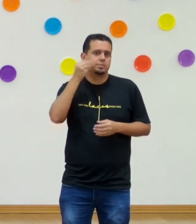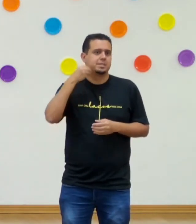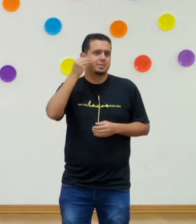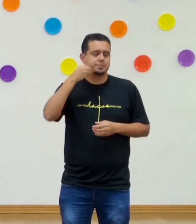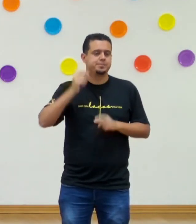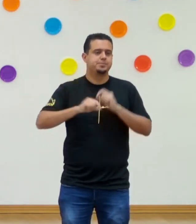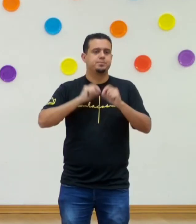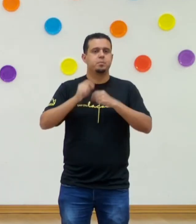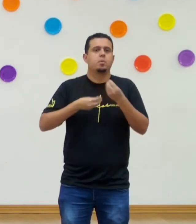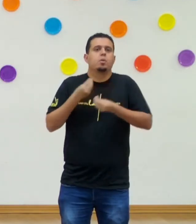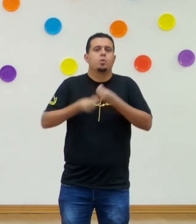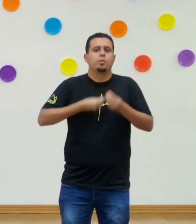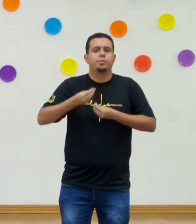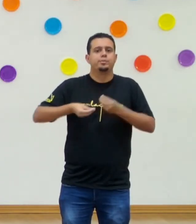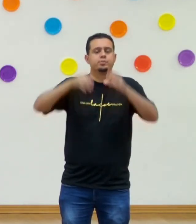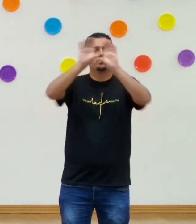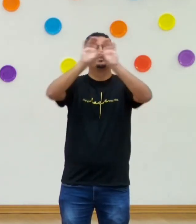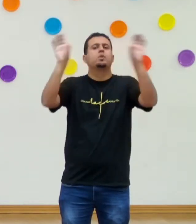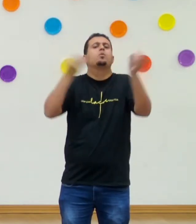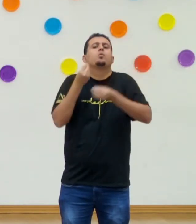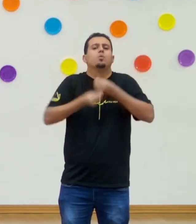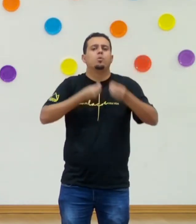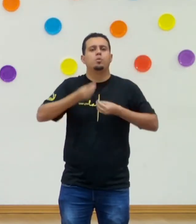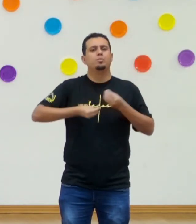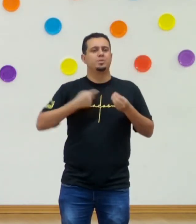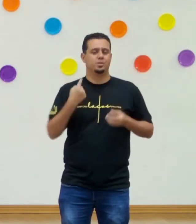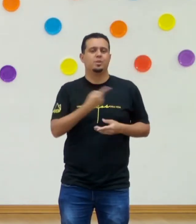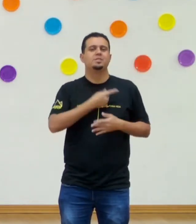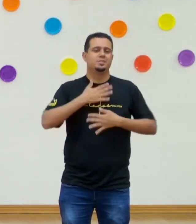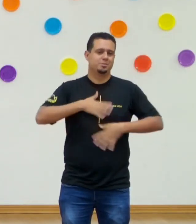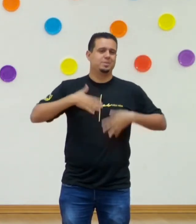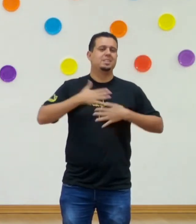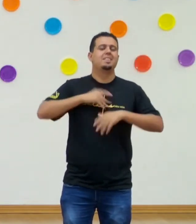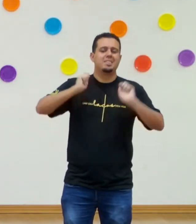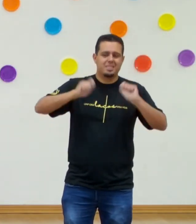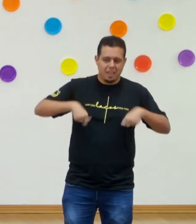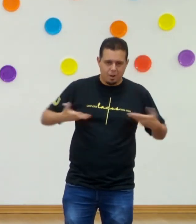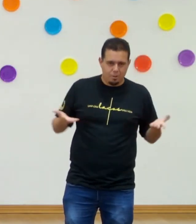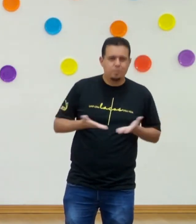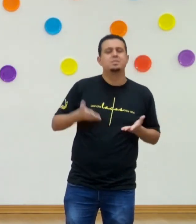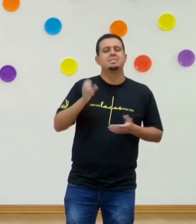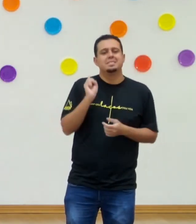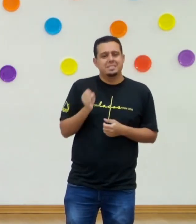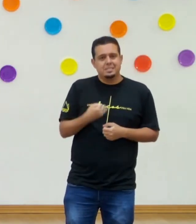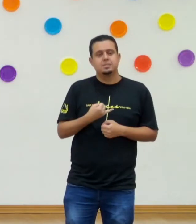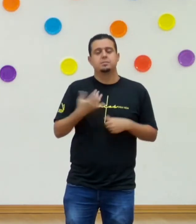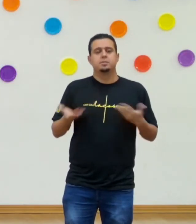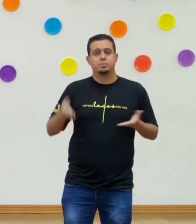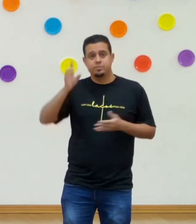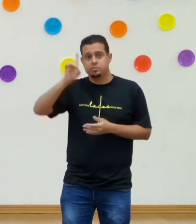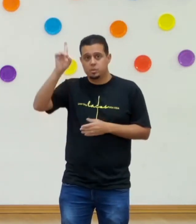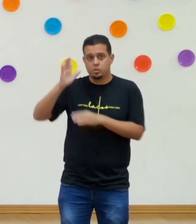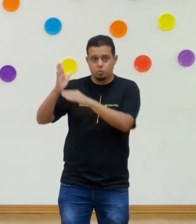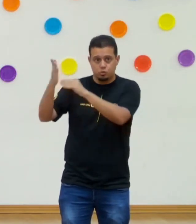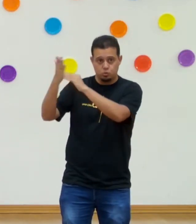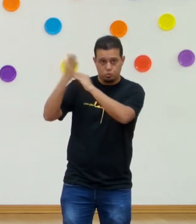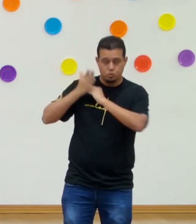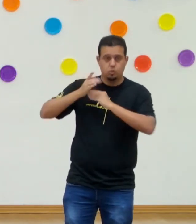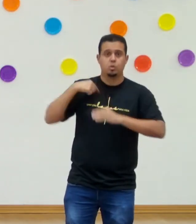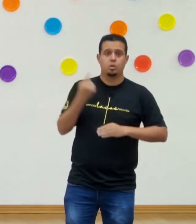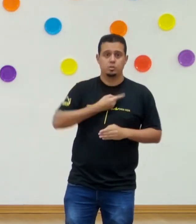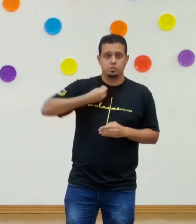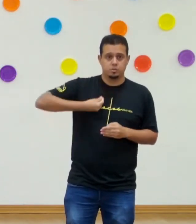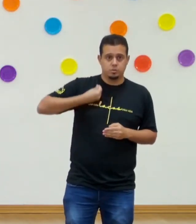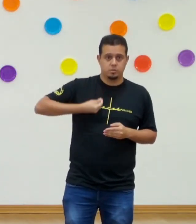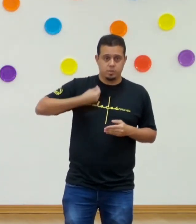juntos louvando e entoando o nome desse Deus que nos faz ver os caminhos da vida e